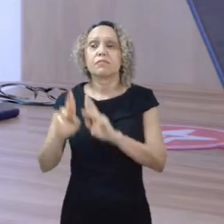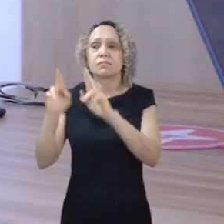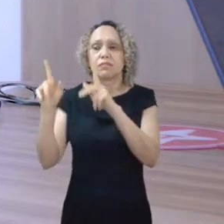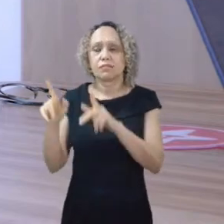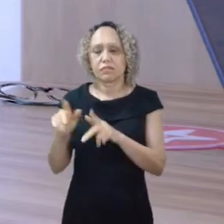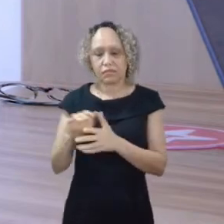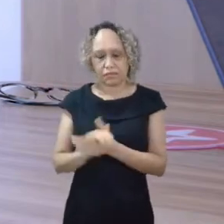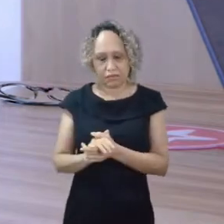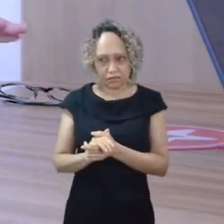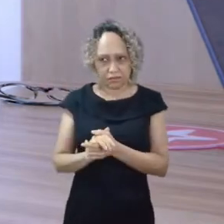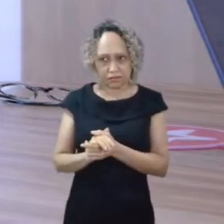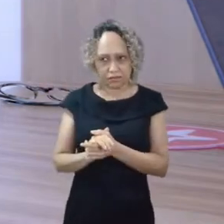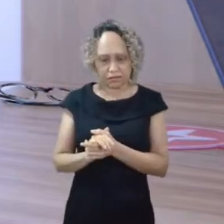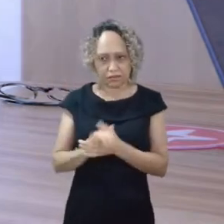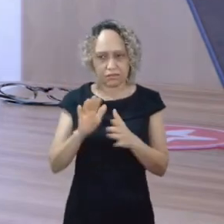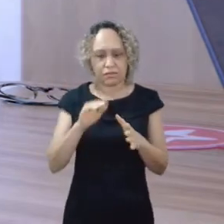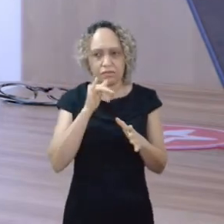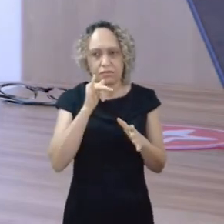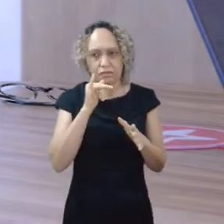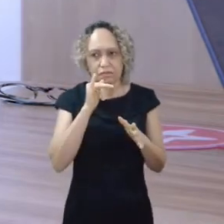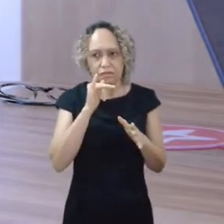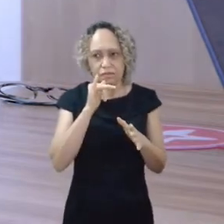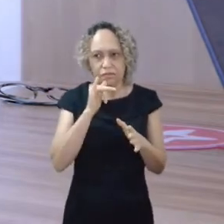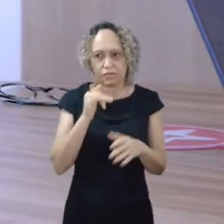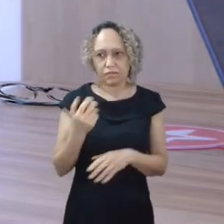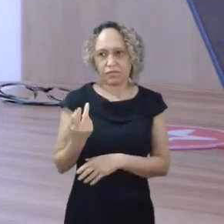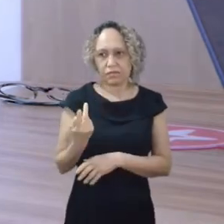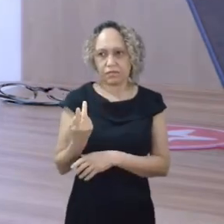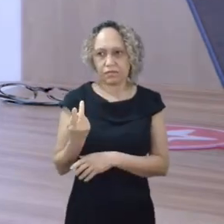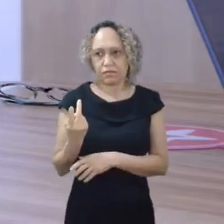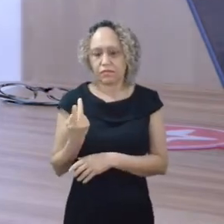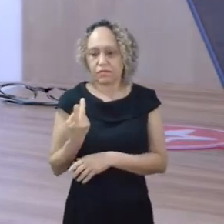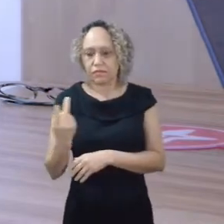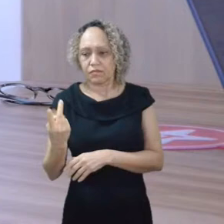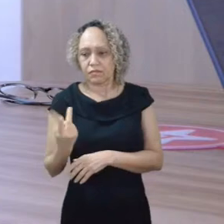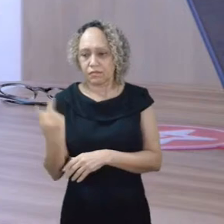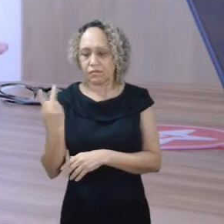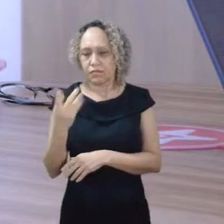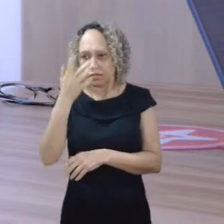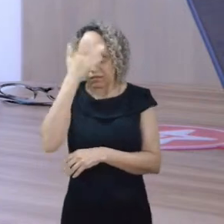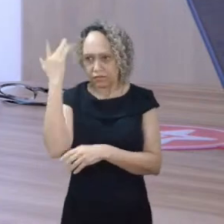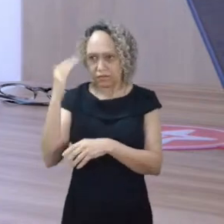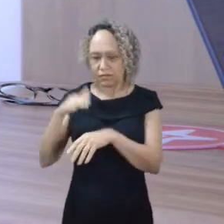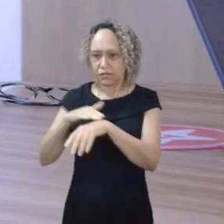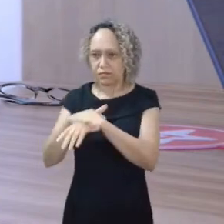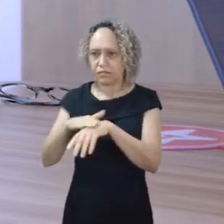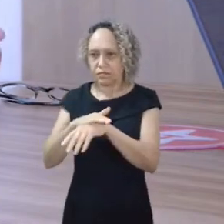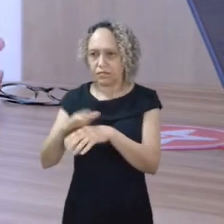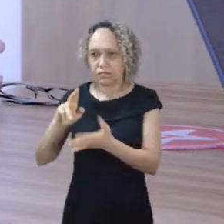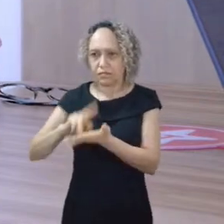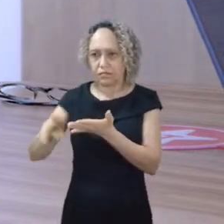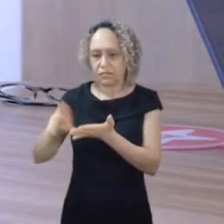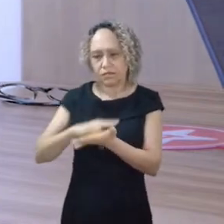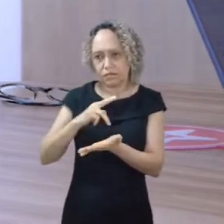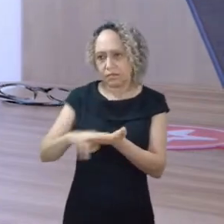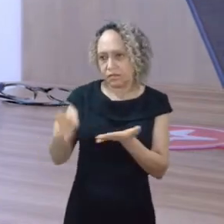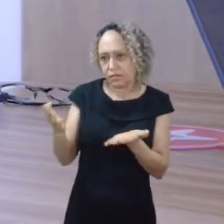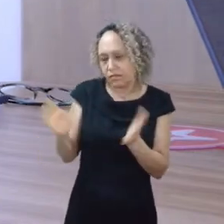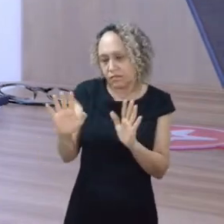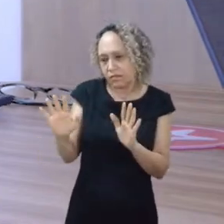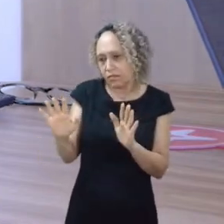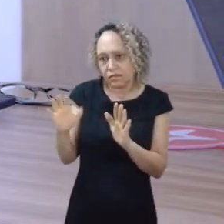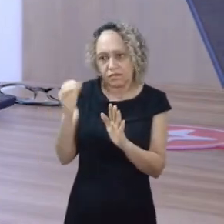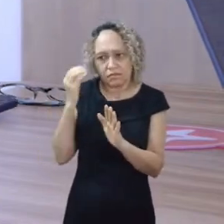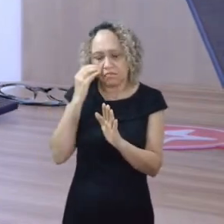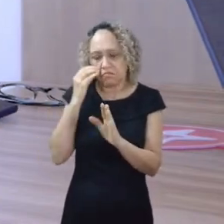É o caso de duas conversas na nuvem entre duas pessoas que não estão no celular. Que não estão no celular e que não tem previsão legal. É